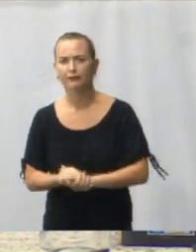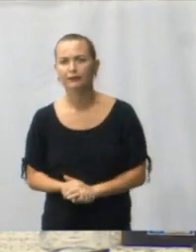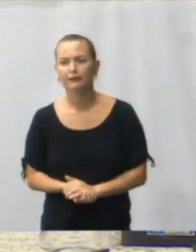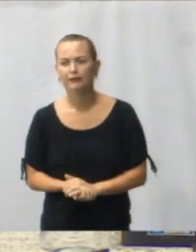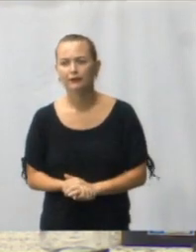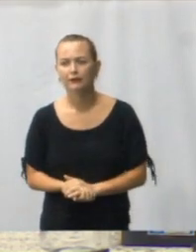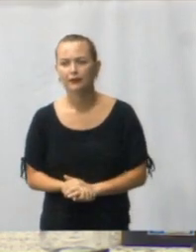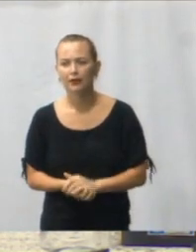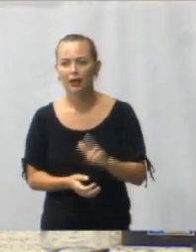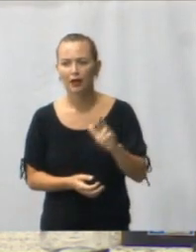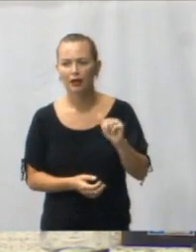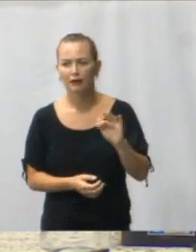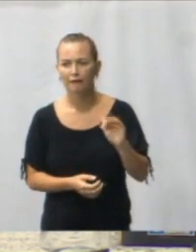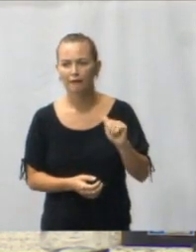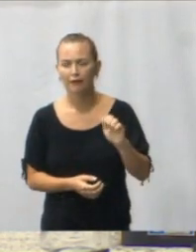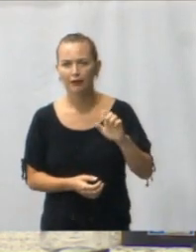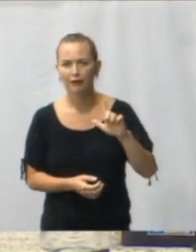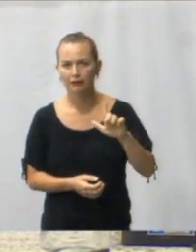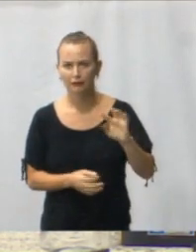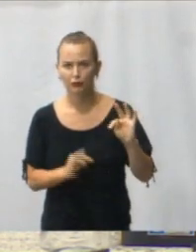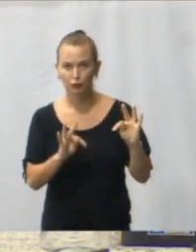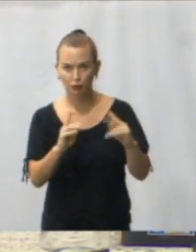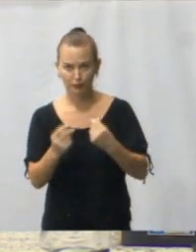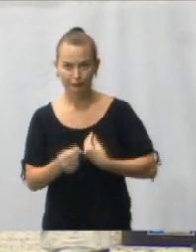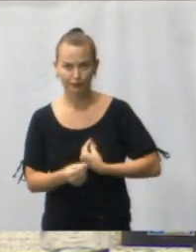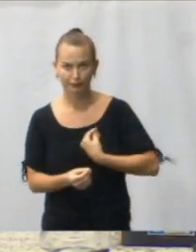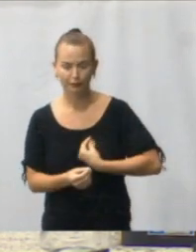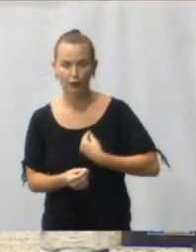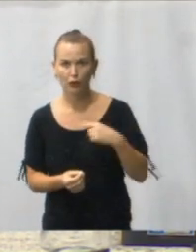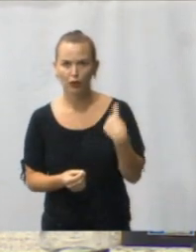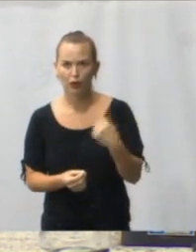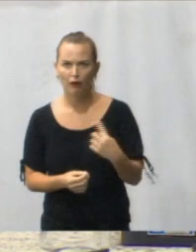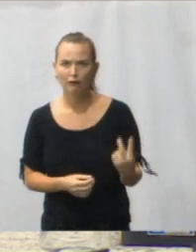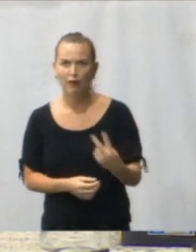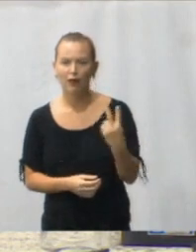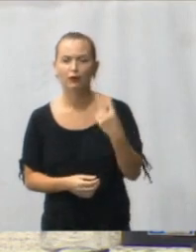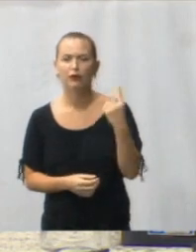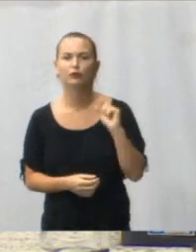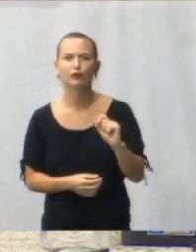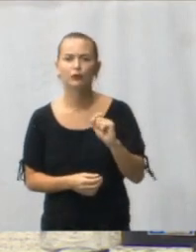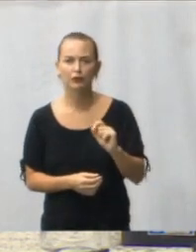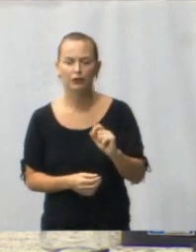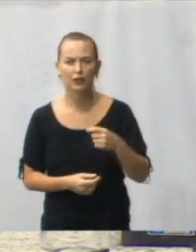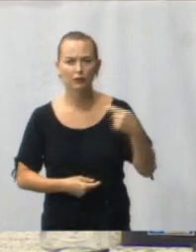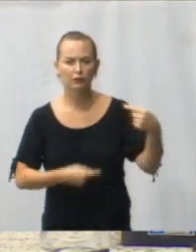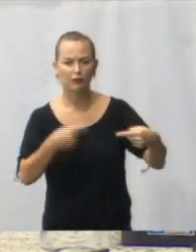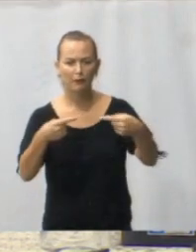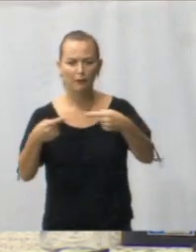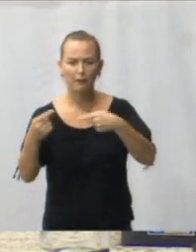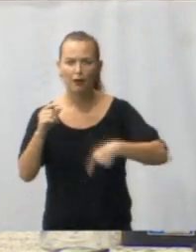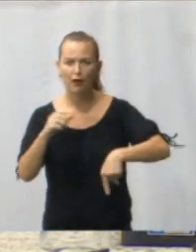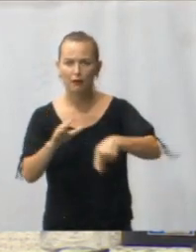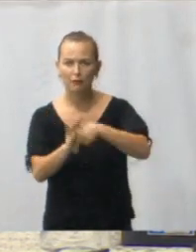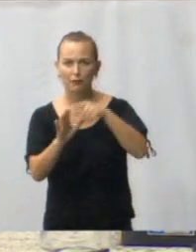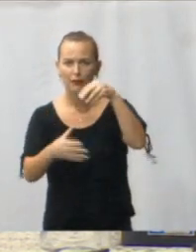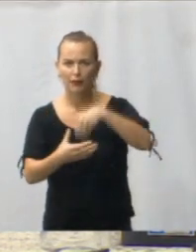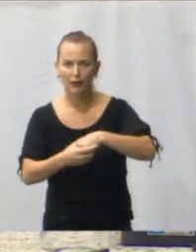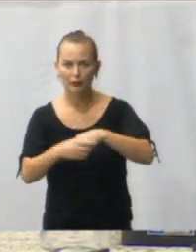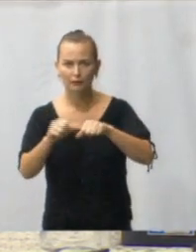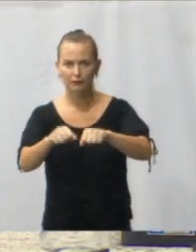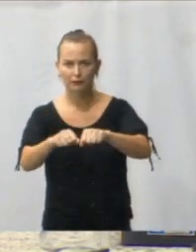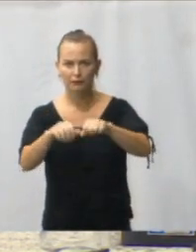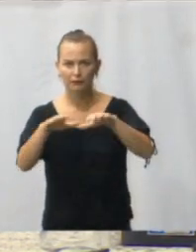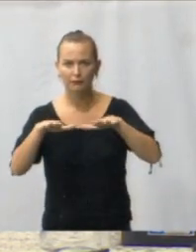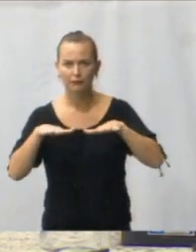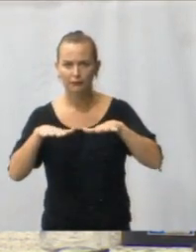presentes, que é o bom debate no ambiente do plenário. A presença física dos